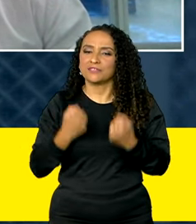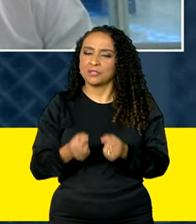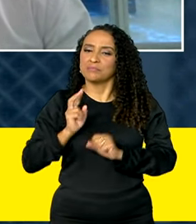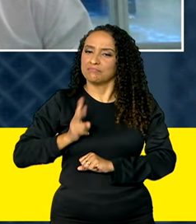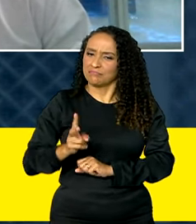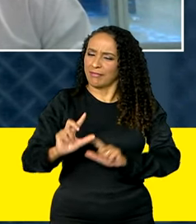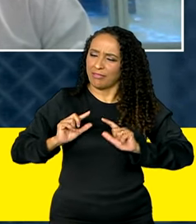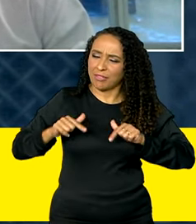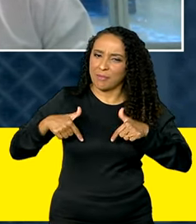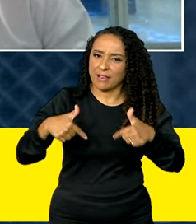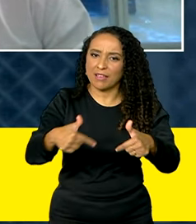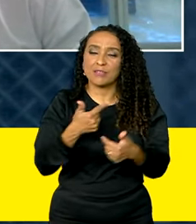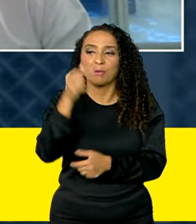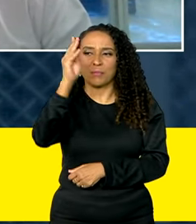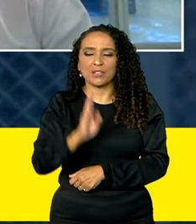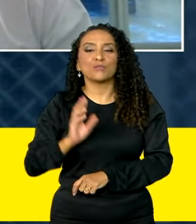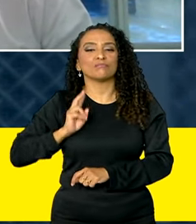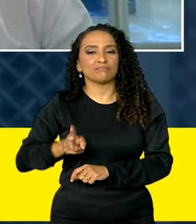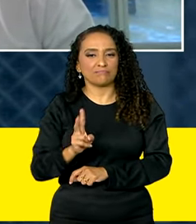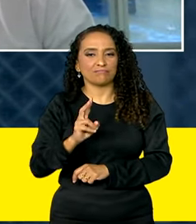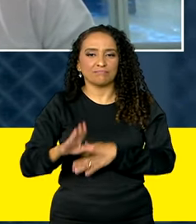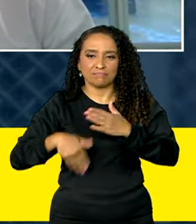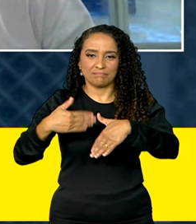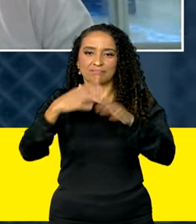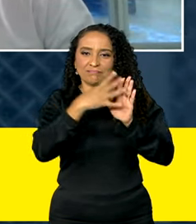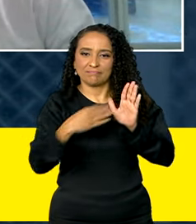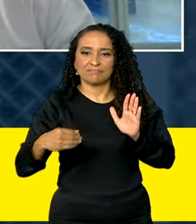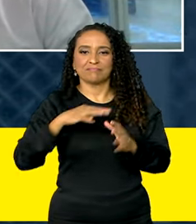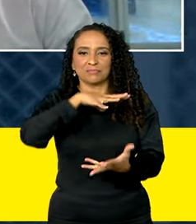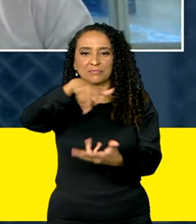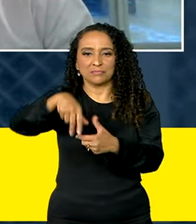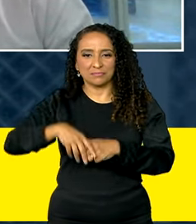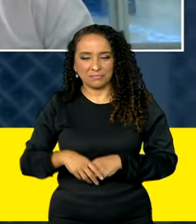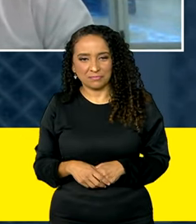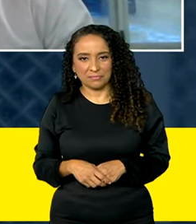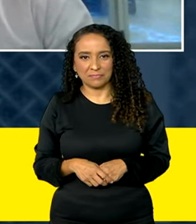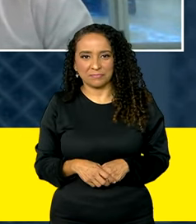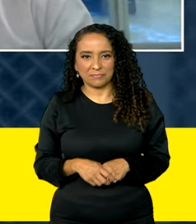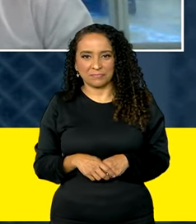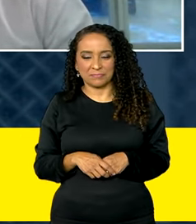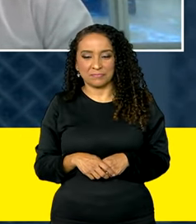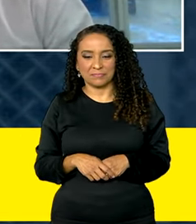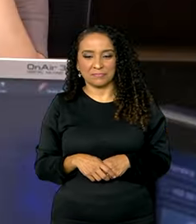e vamos seguir trabalhando muito para que o Brasil continue dando um bom exemplo para o planeta.